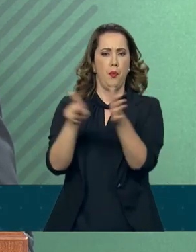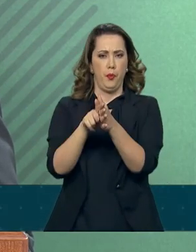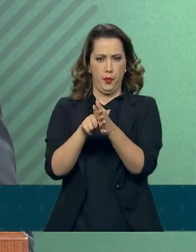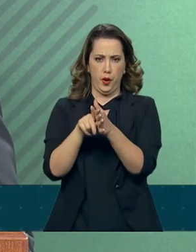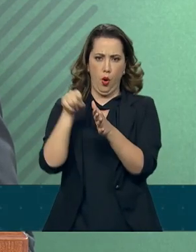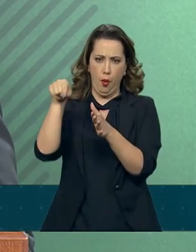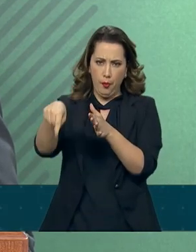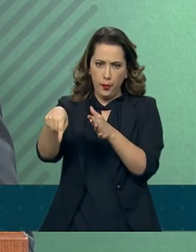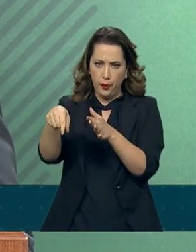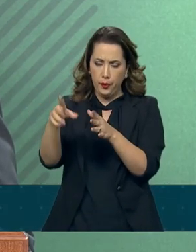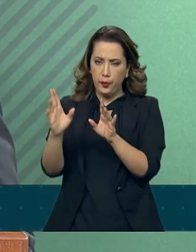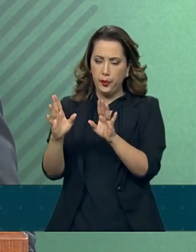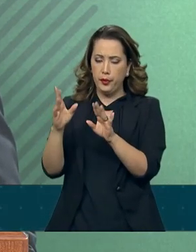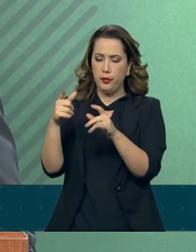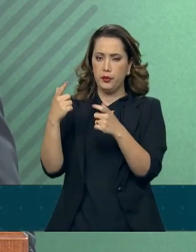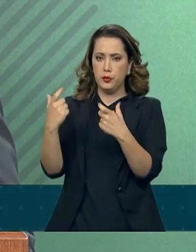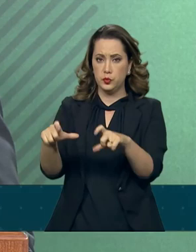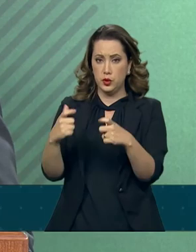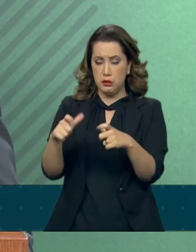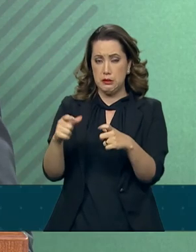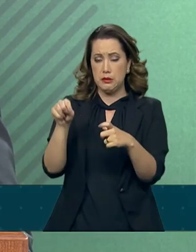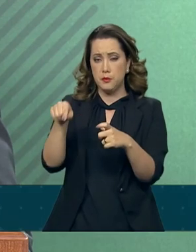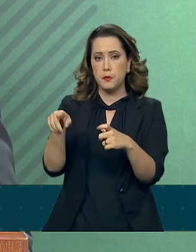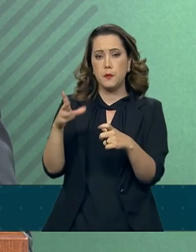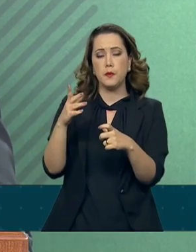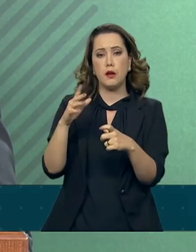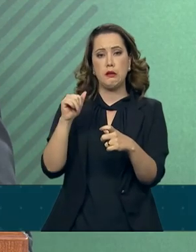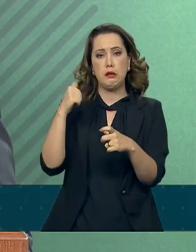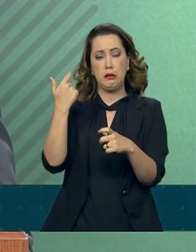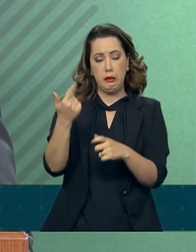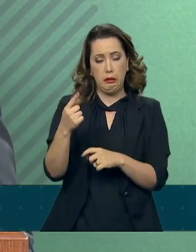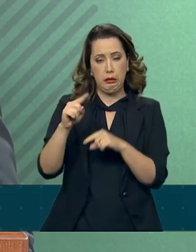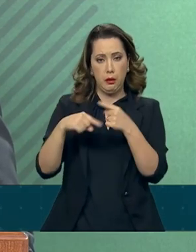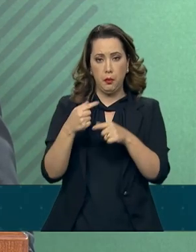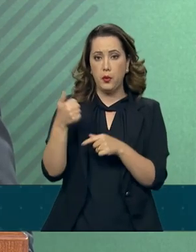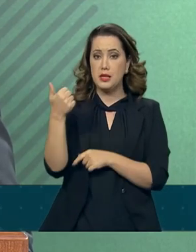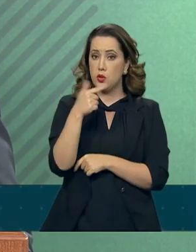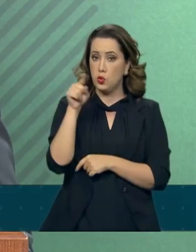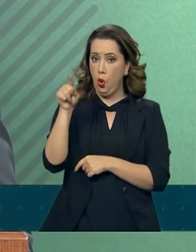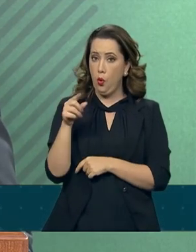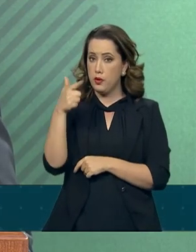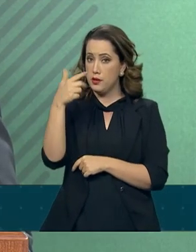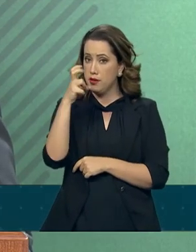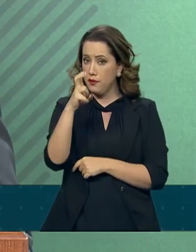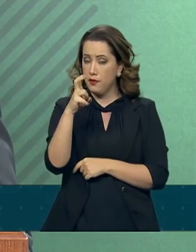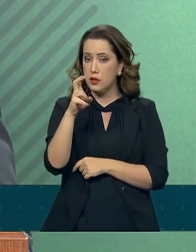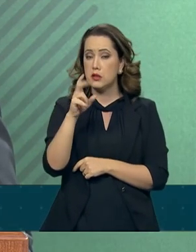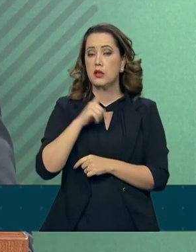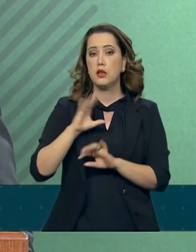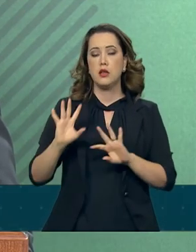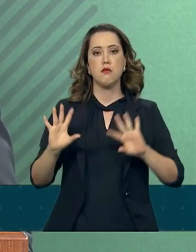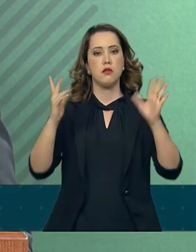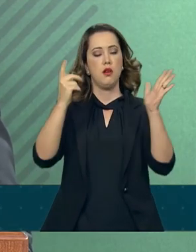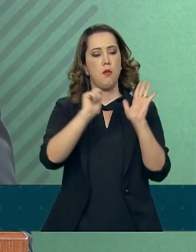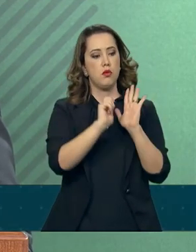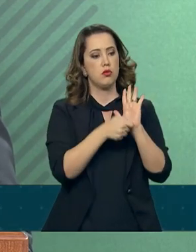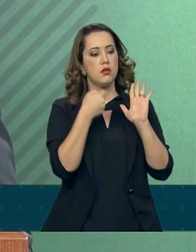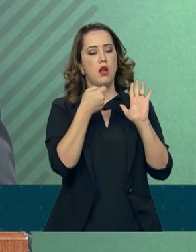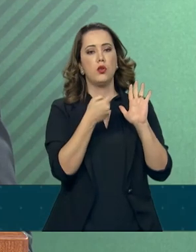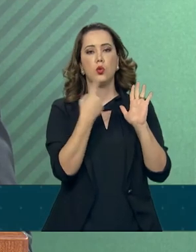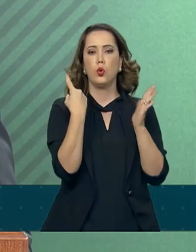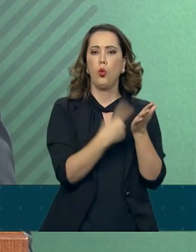belgrano às 12 e 25 cerimônia de assinatura do acordo